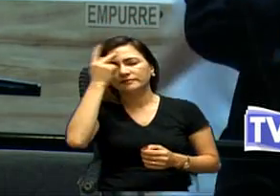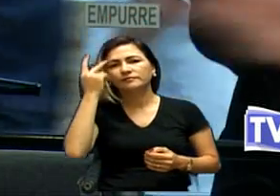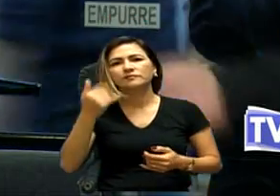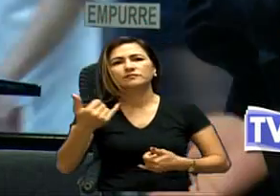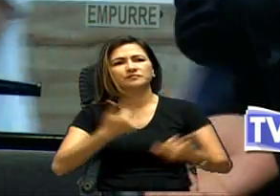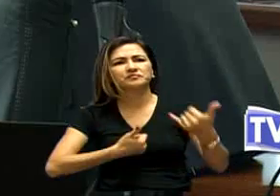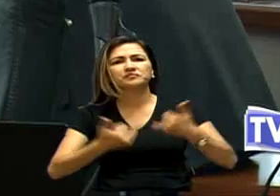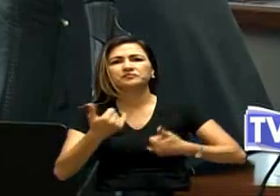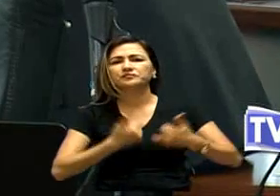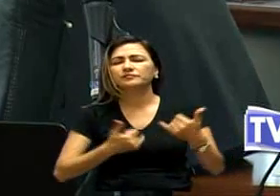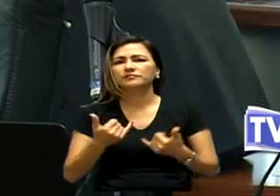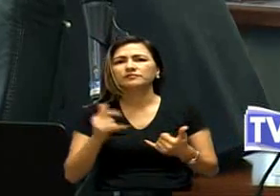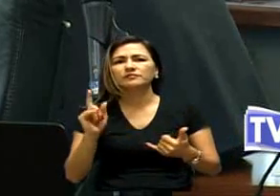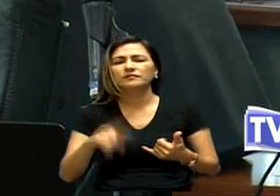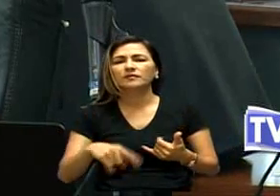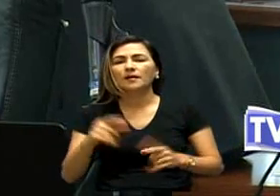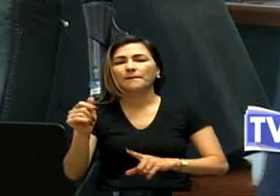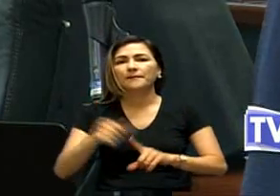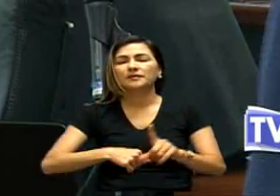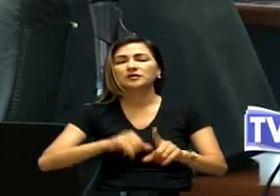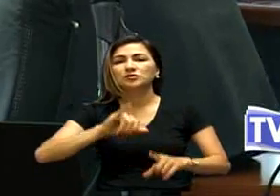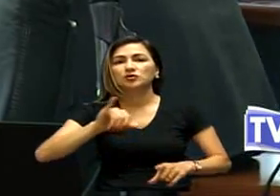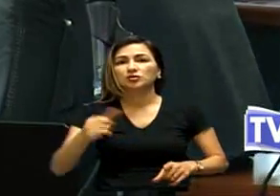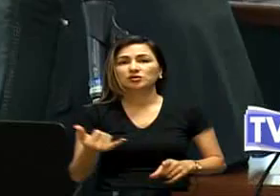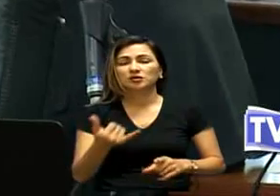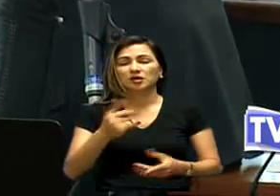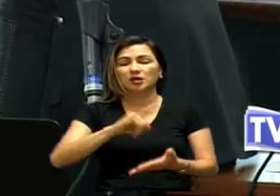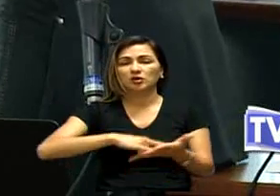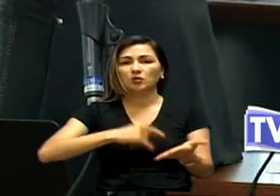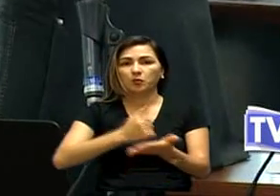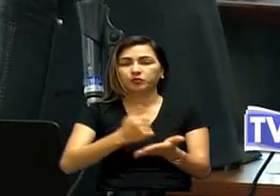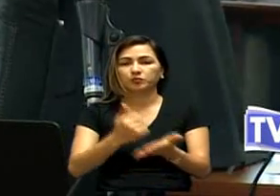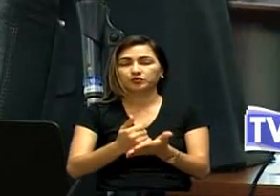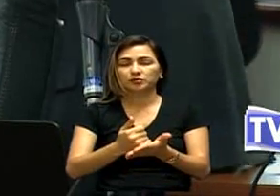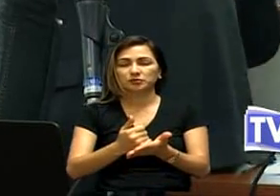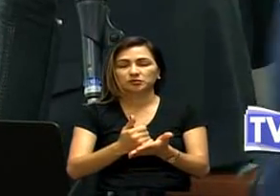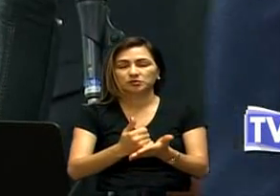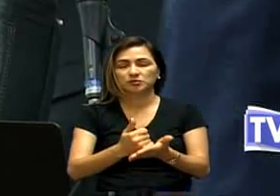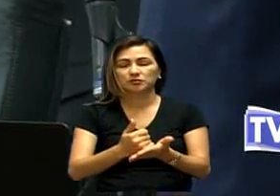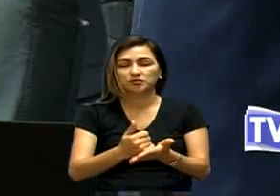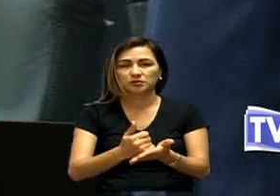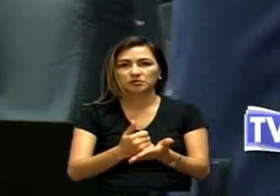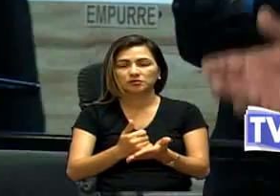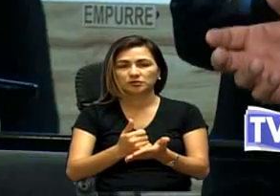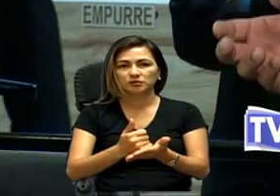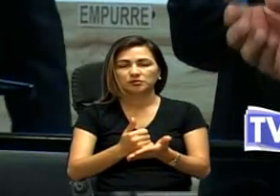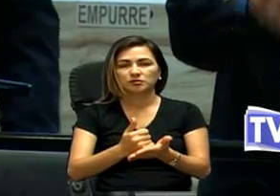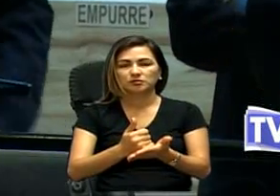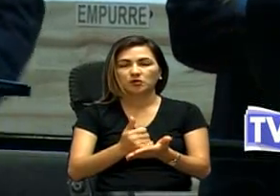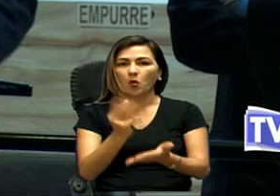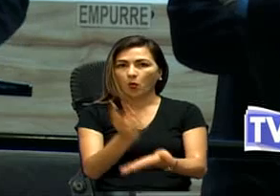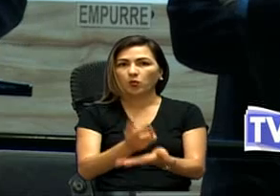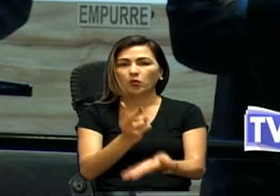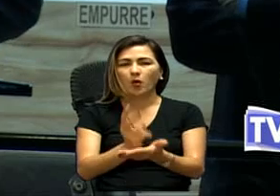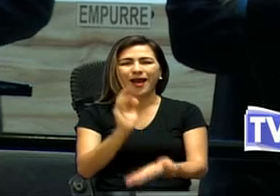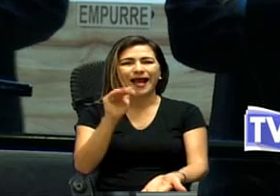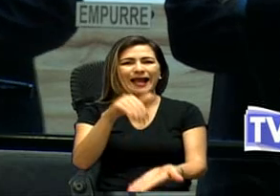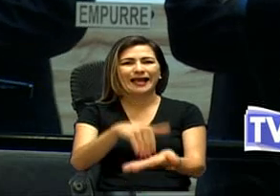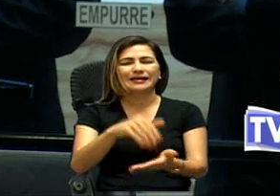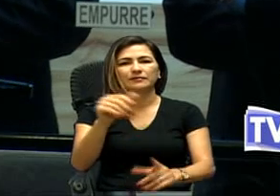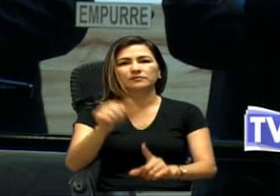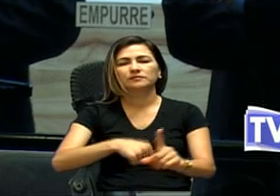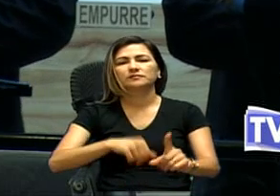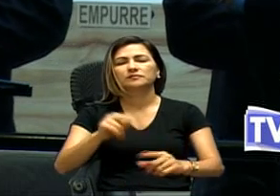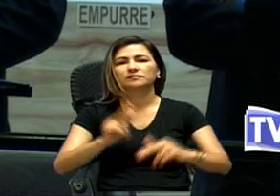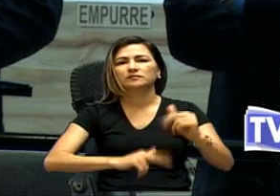e eu não sei quando vai ser. Vai vencer em janeiro, mas tem até 6 meses, né, vereador Vitão? Vereador Dino. Imagina, Dino, primo. Mais 6 meses, é imagina isso? Imagina, primo, acabar